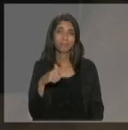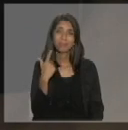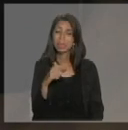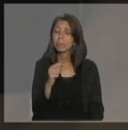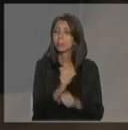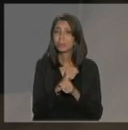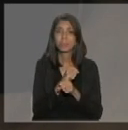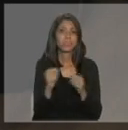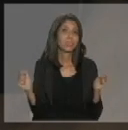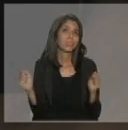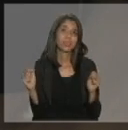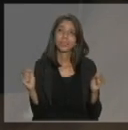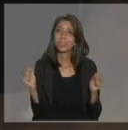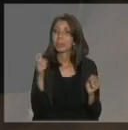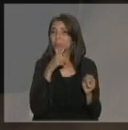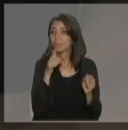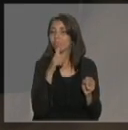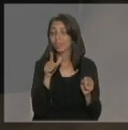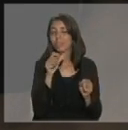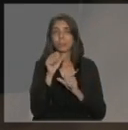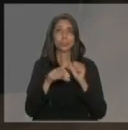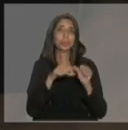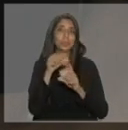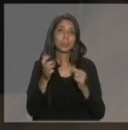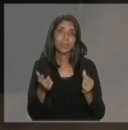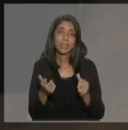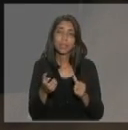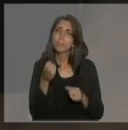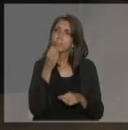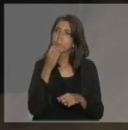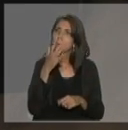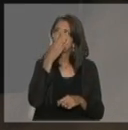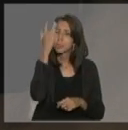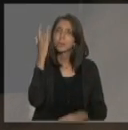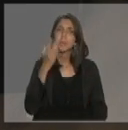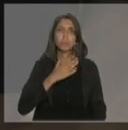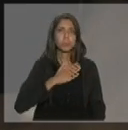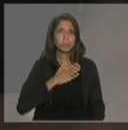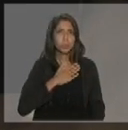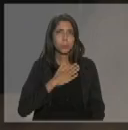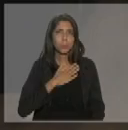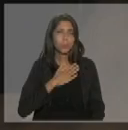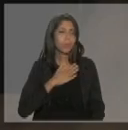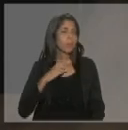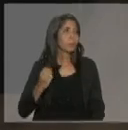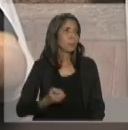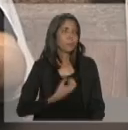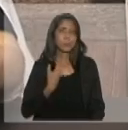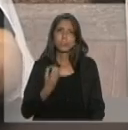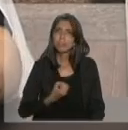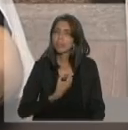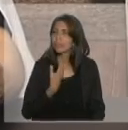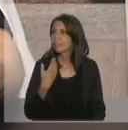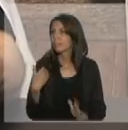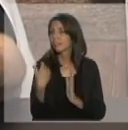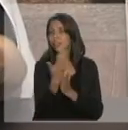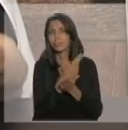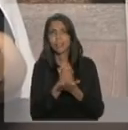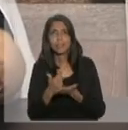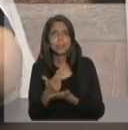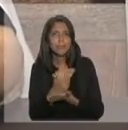oportunidade, é impossível você querer que a coisa se modifique. Não. Né? E o retorno foi maravilhoso. Com poesias, com desenhos,